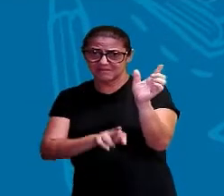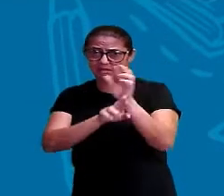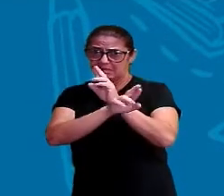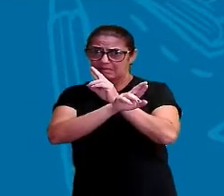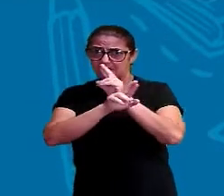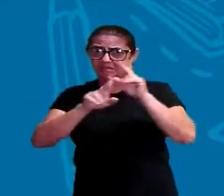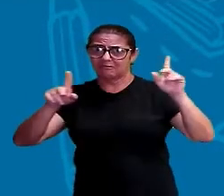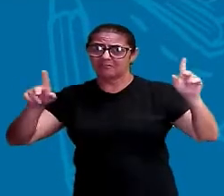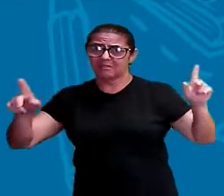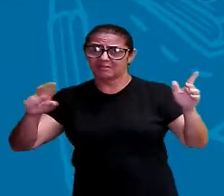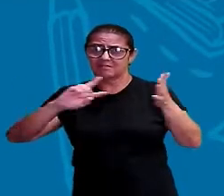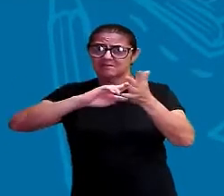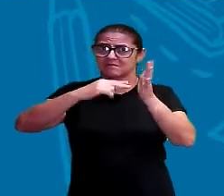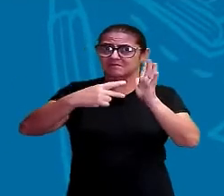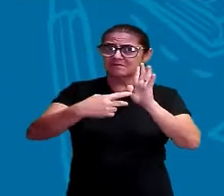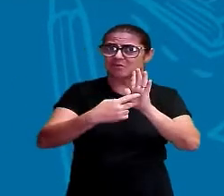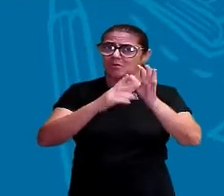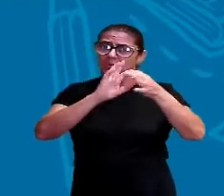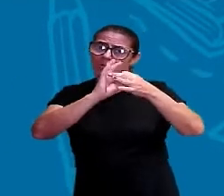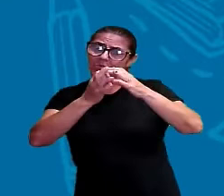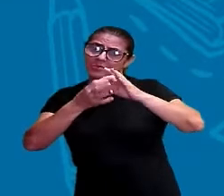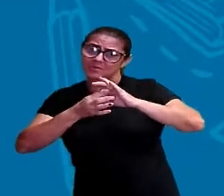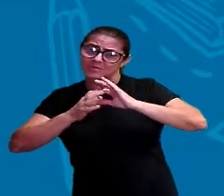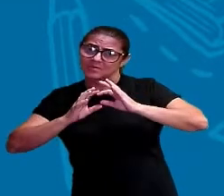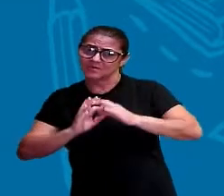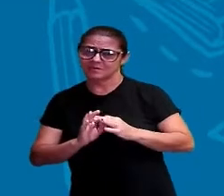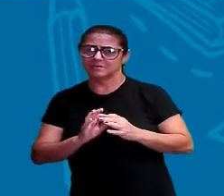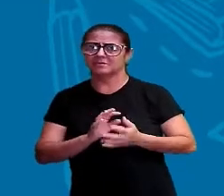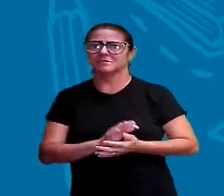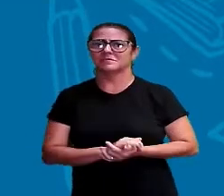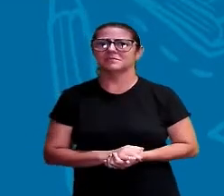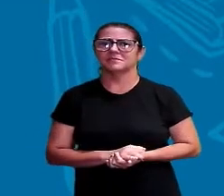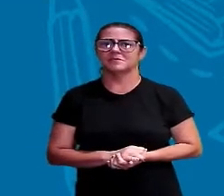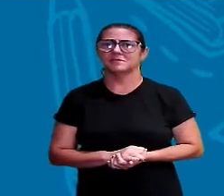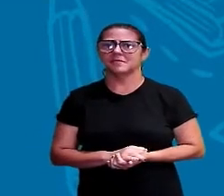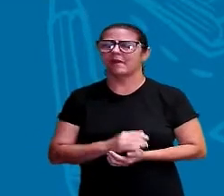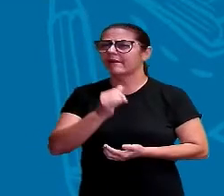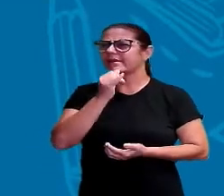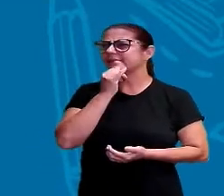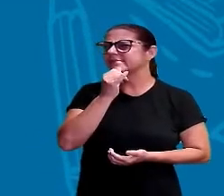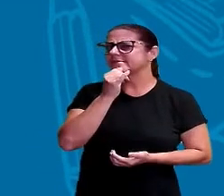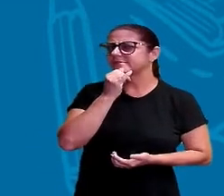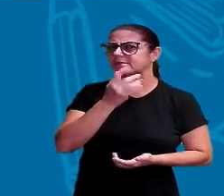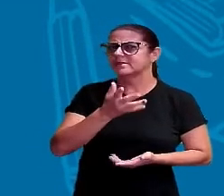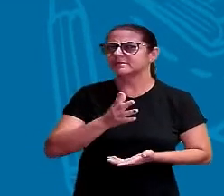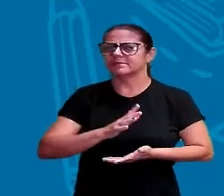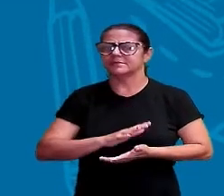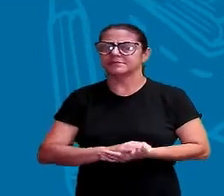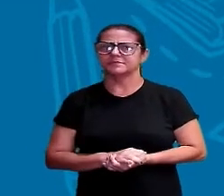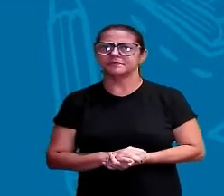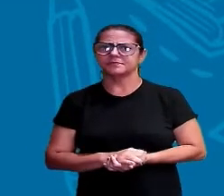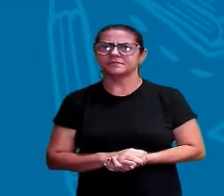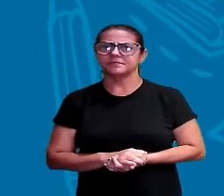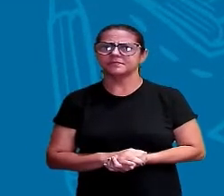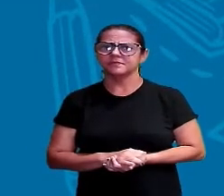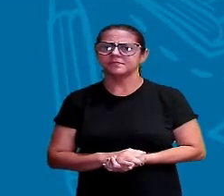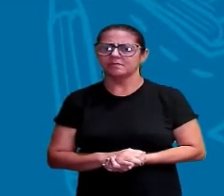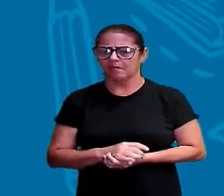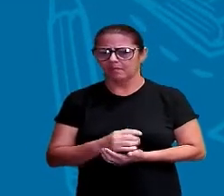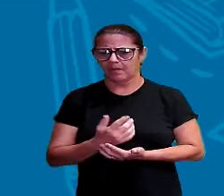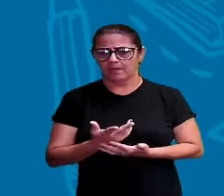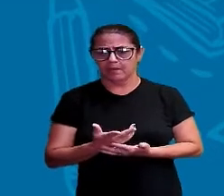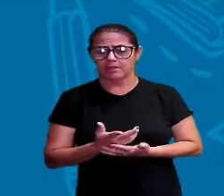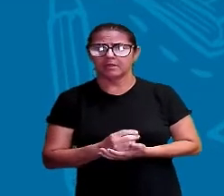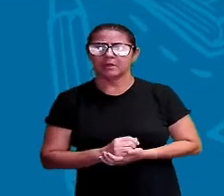ser inserida em diferentes contextos. Analisa. Bom, eu trouxe aí, gente, o caso aí